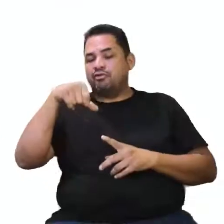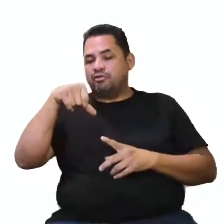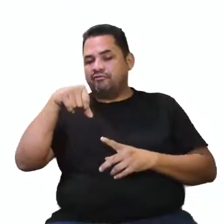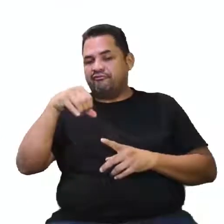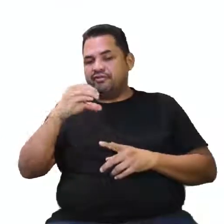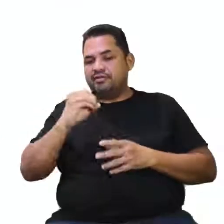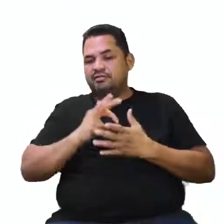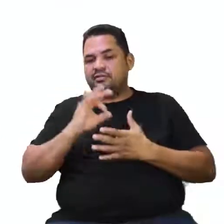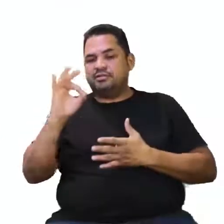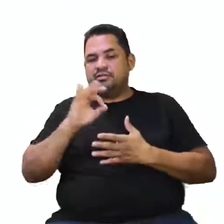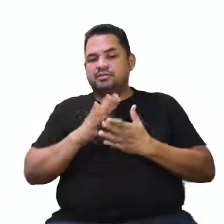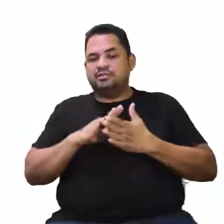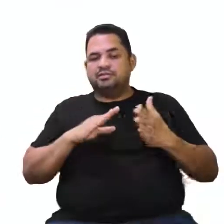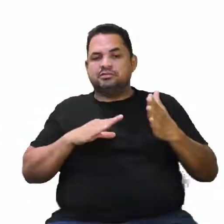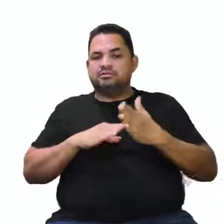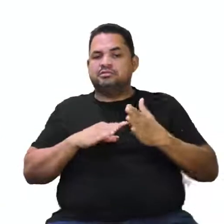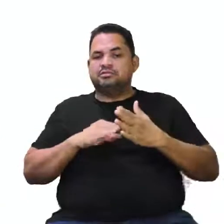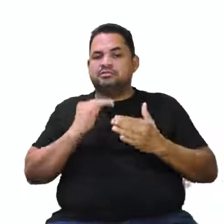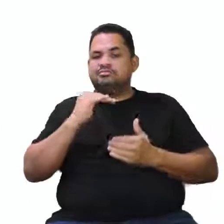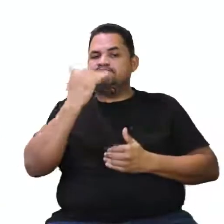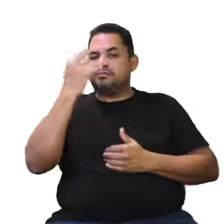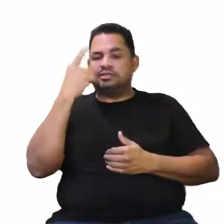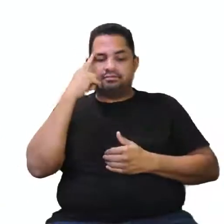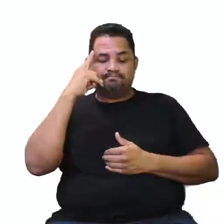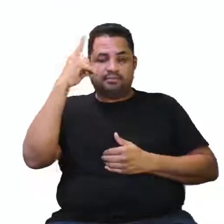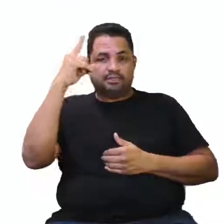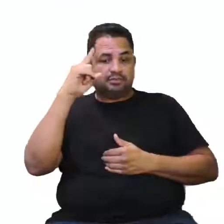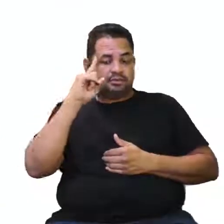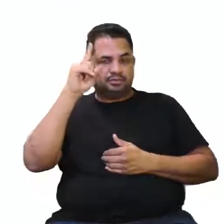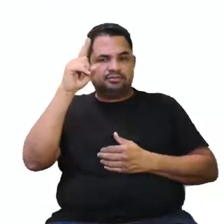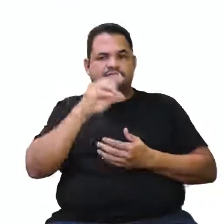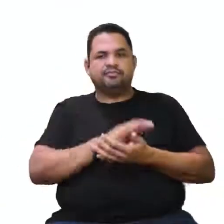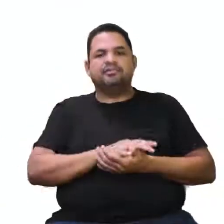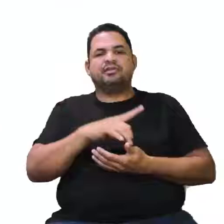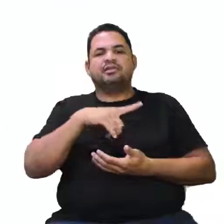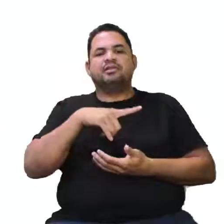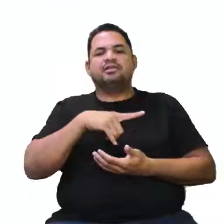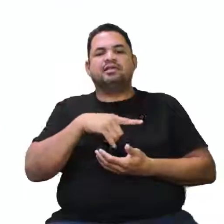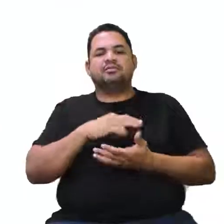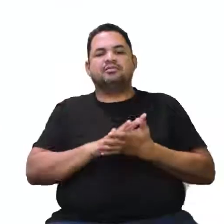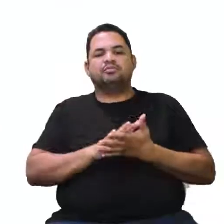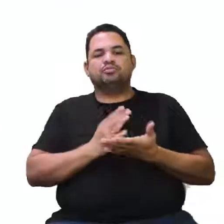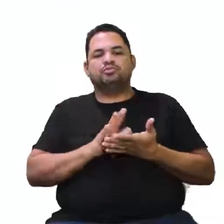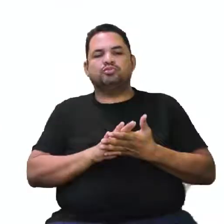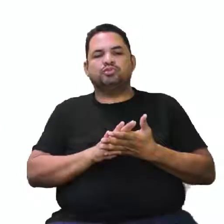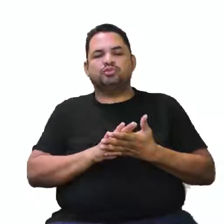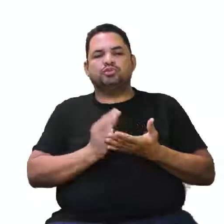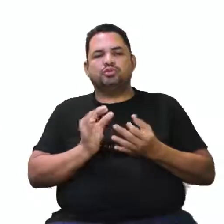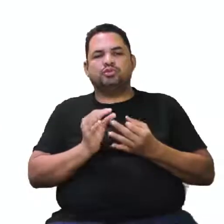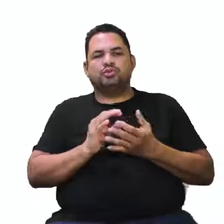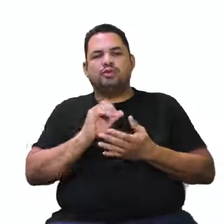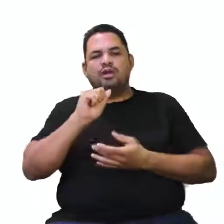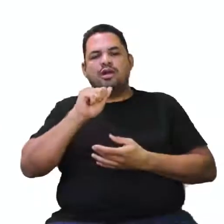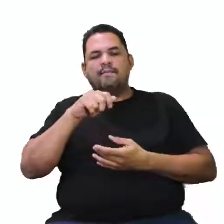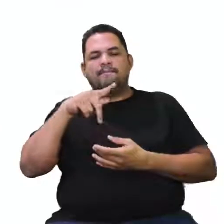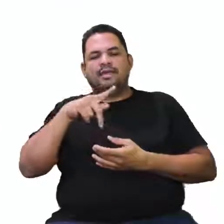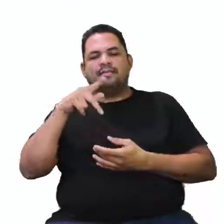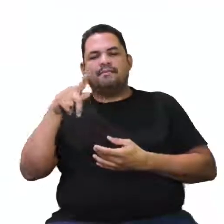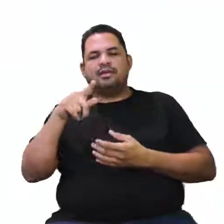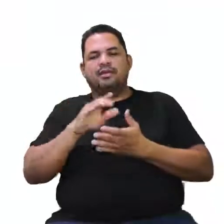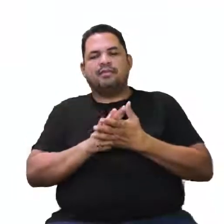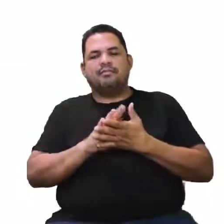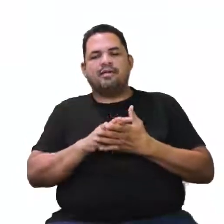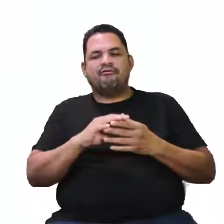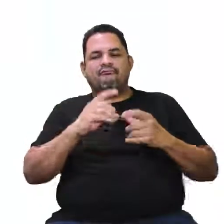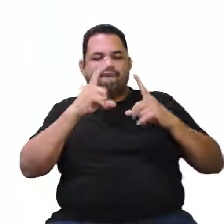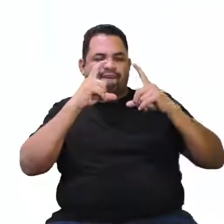não atingem aquilo ali que elas idealizam, E né? tem muito Photoshop, né? Isso. Agora, tem até alguns países que